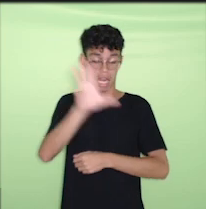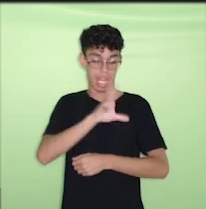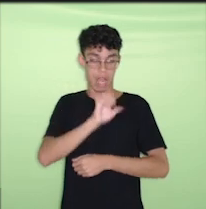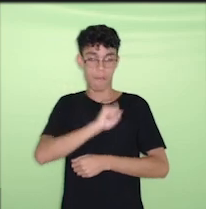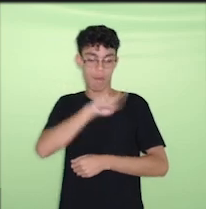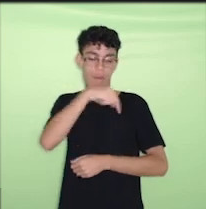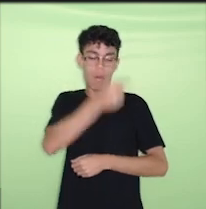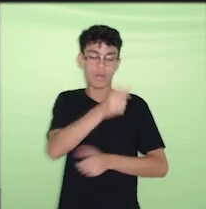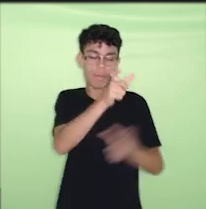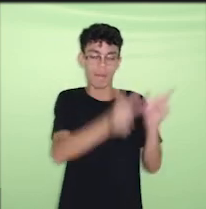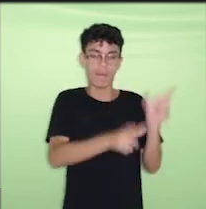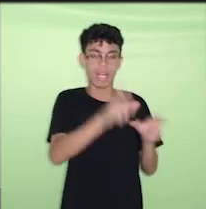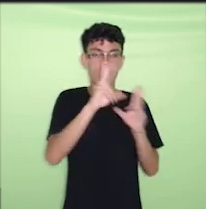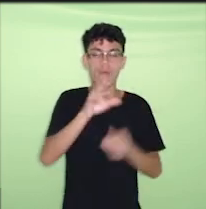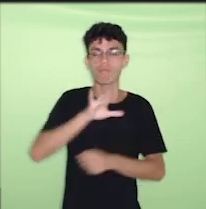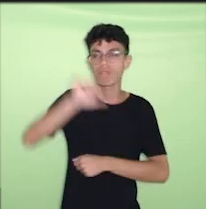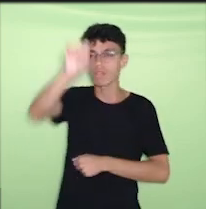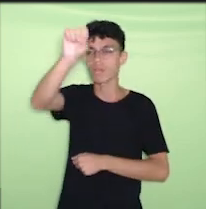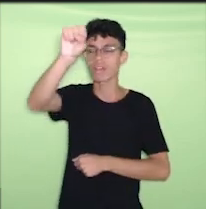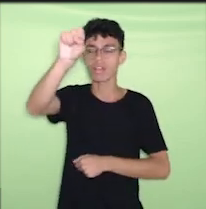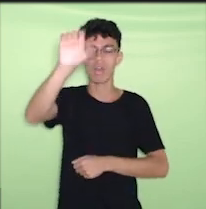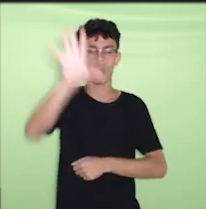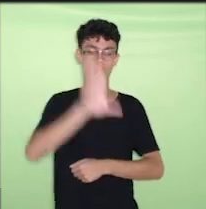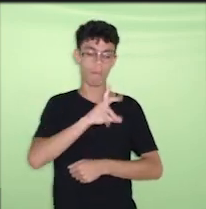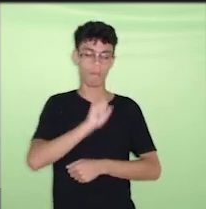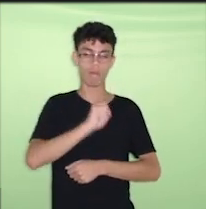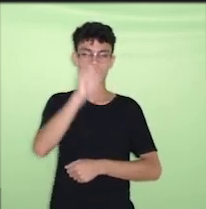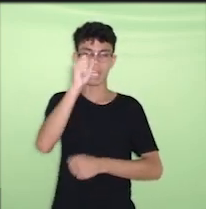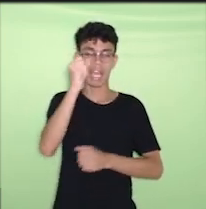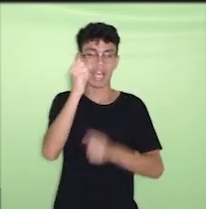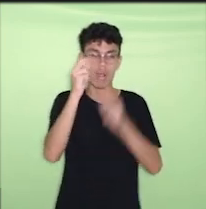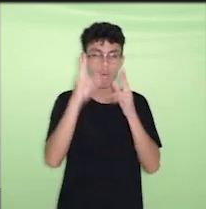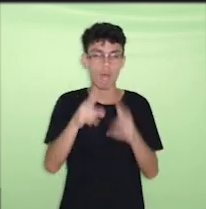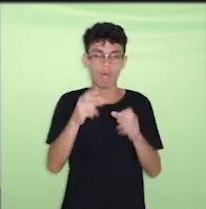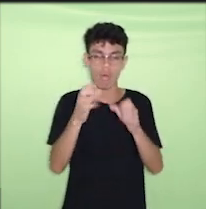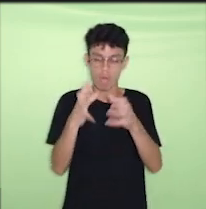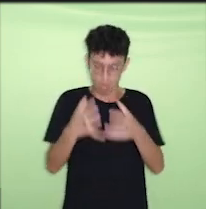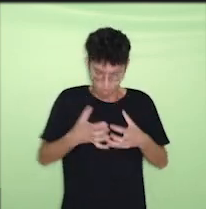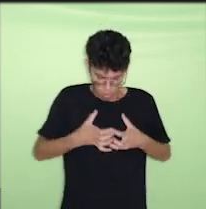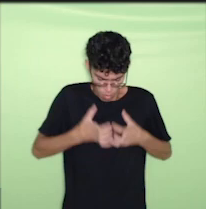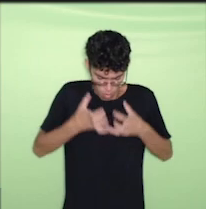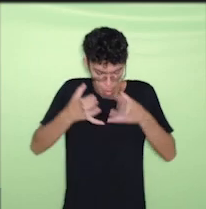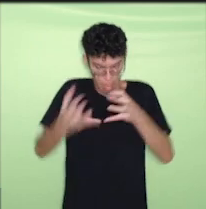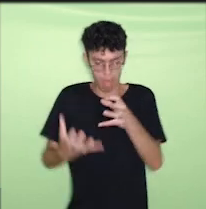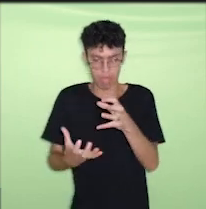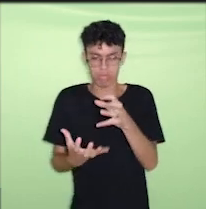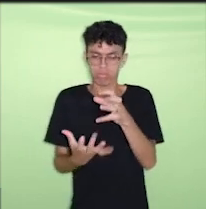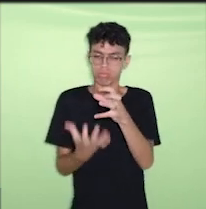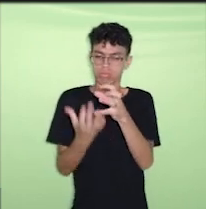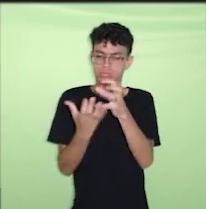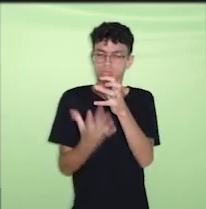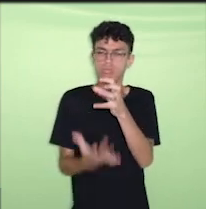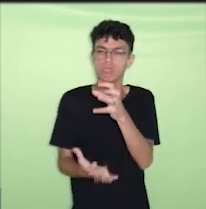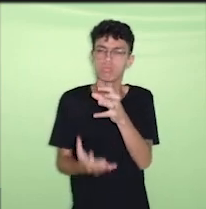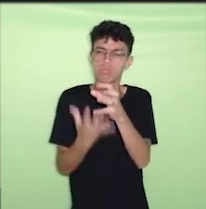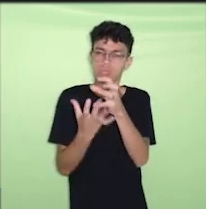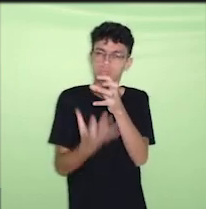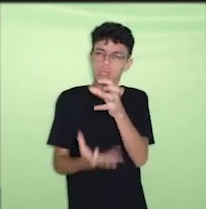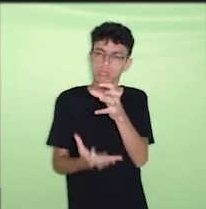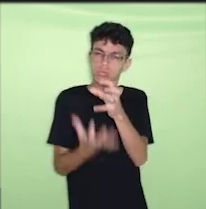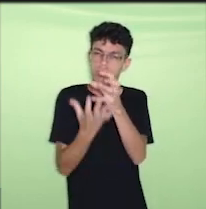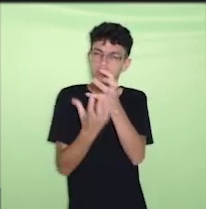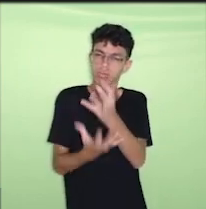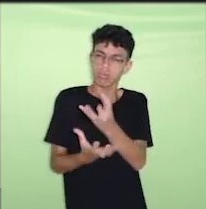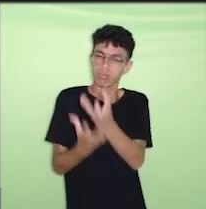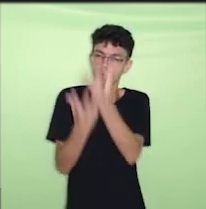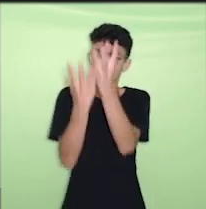herói? O amor dele era como se fosse uma bola de fogo que ele podia arrancar de dentro de si mesmo e sustentar nas mãos.